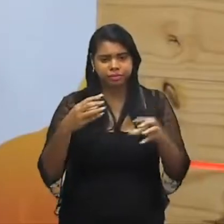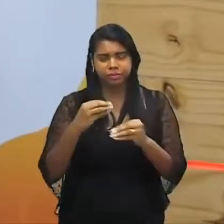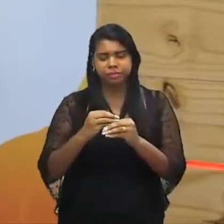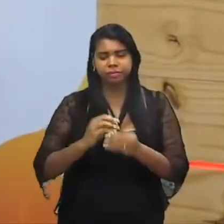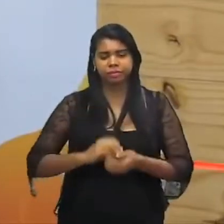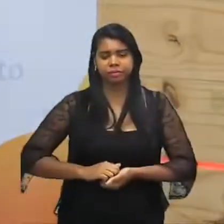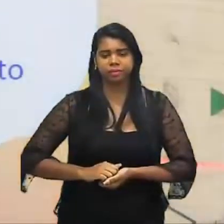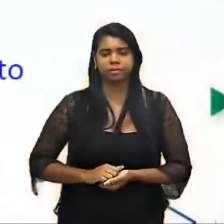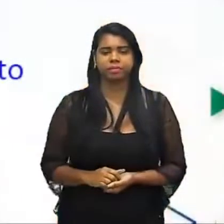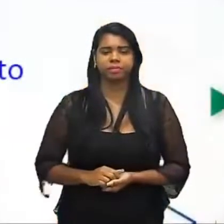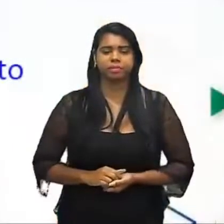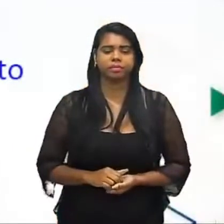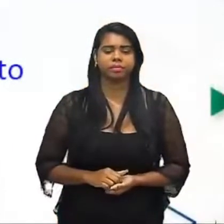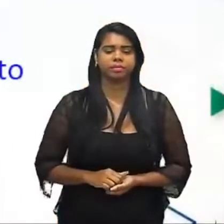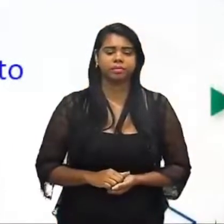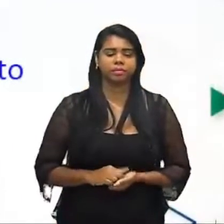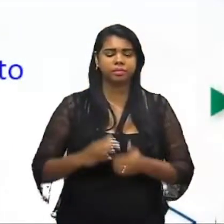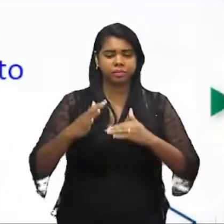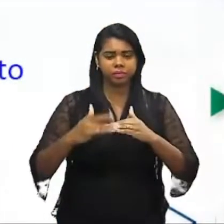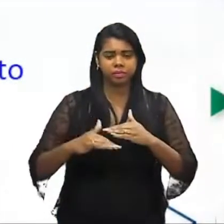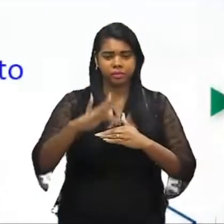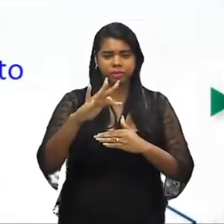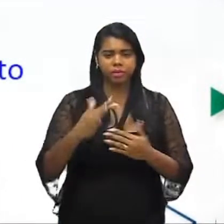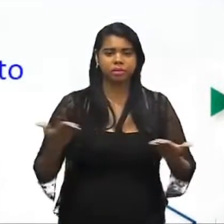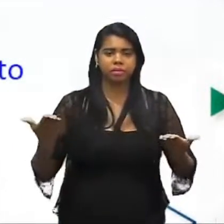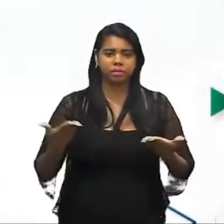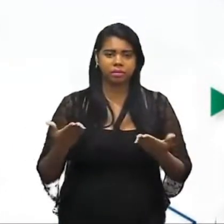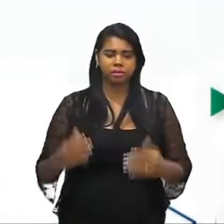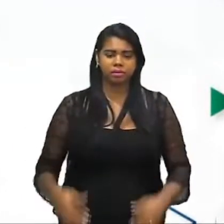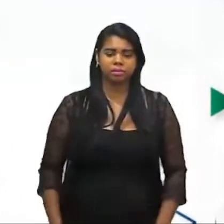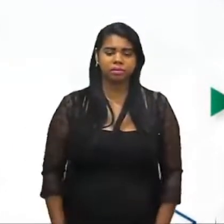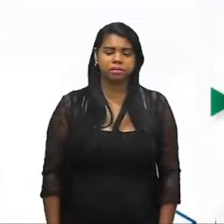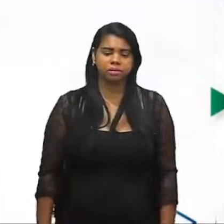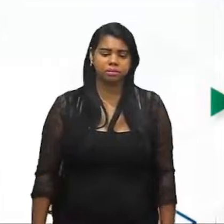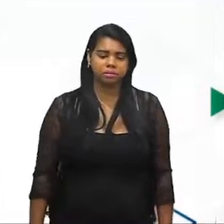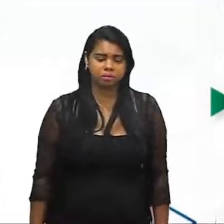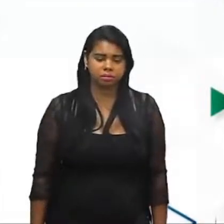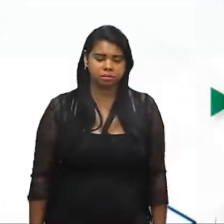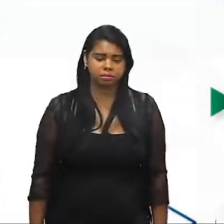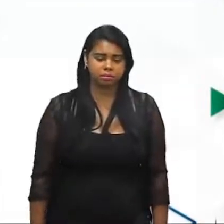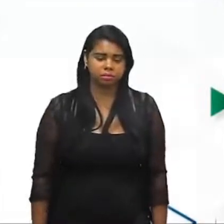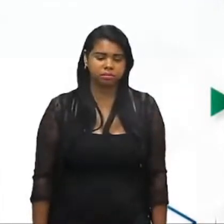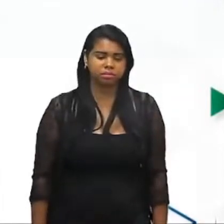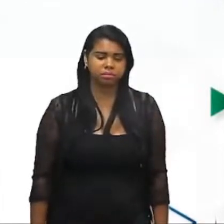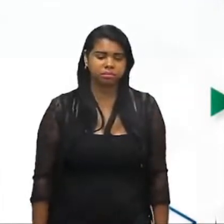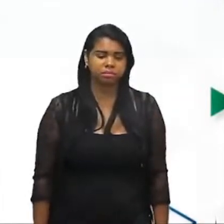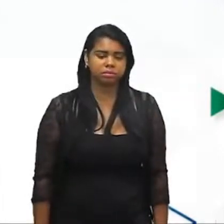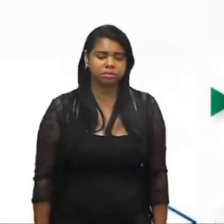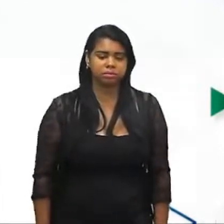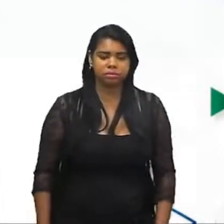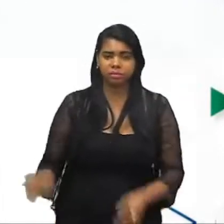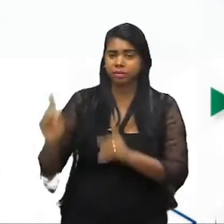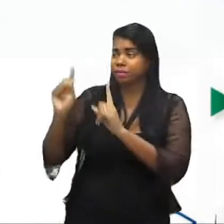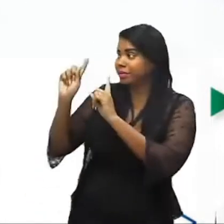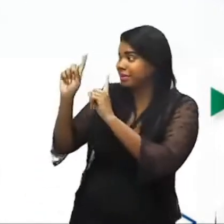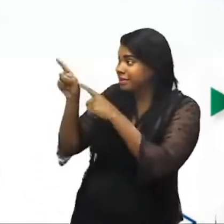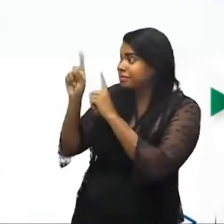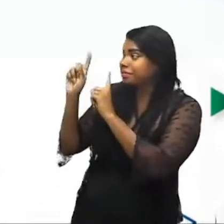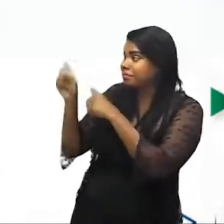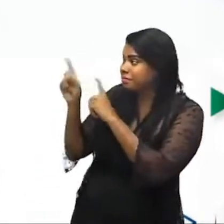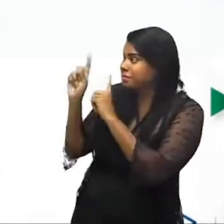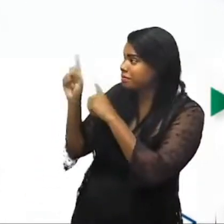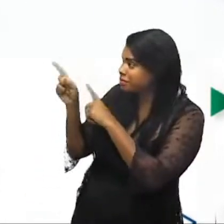discussão. Então, continuando aqui no slide, esse é o Bajado. É esse